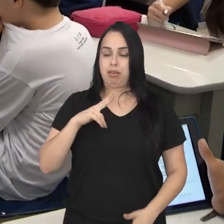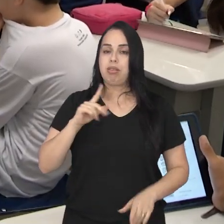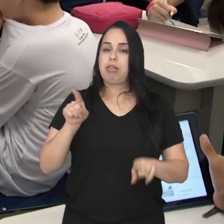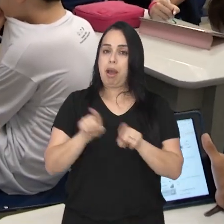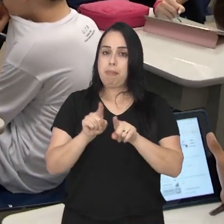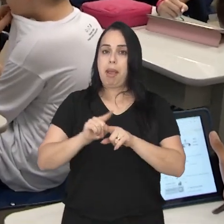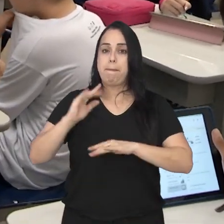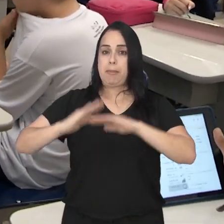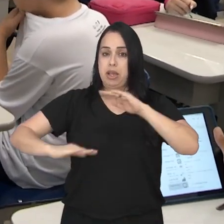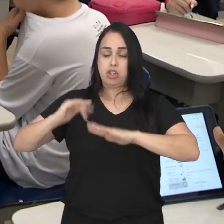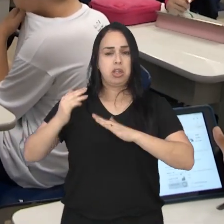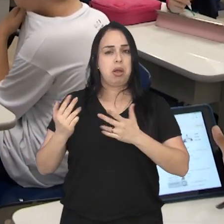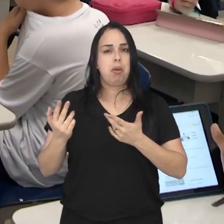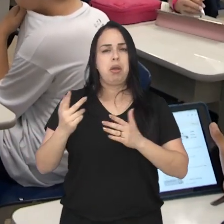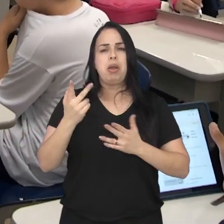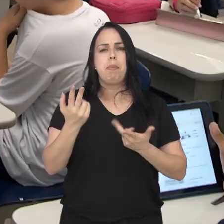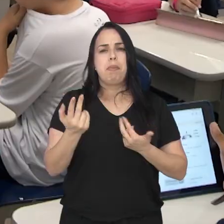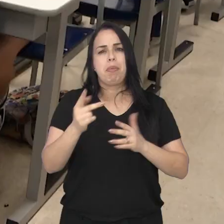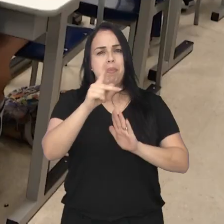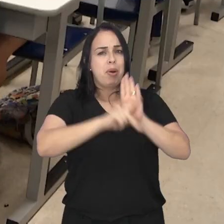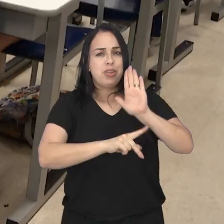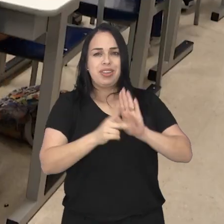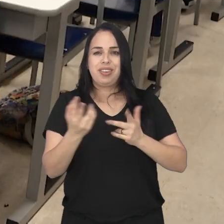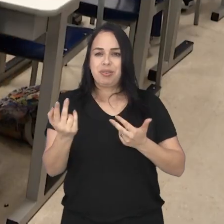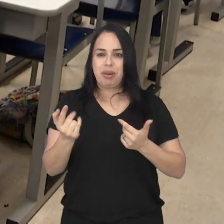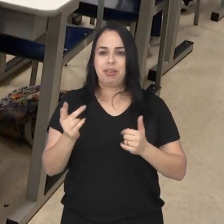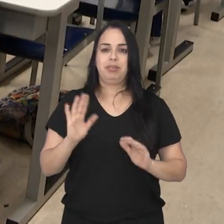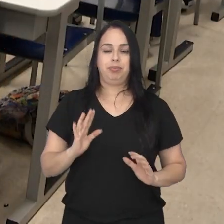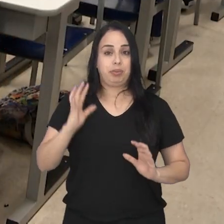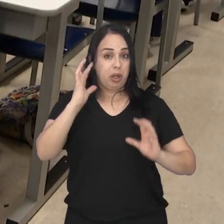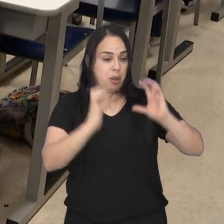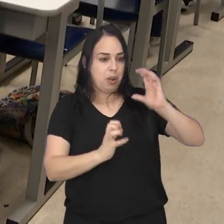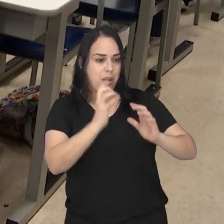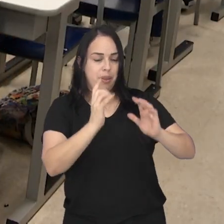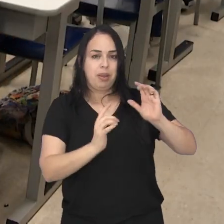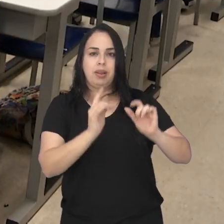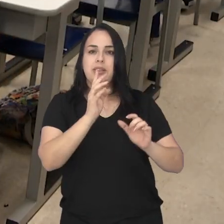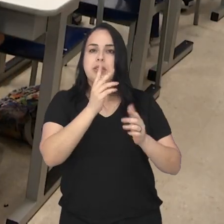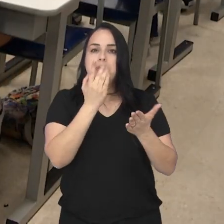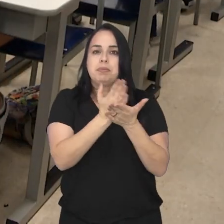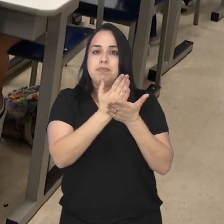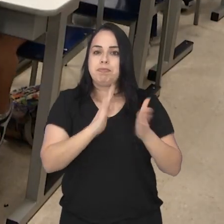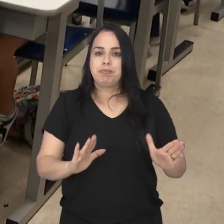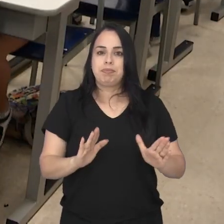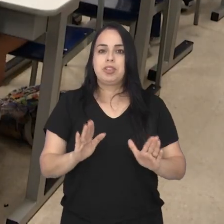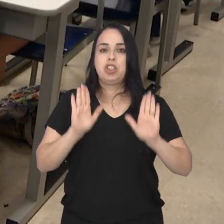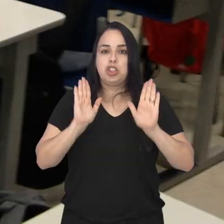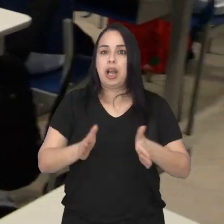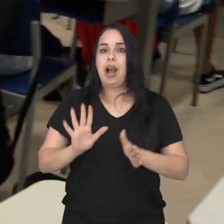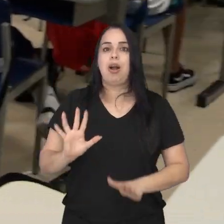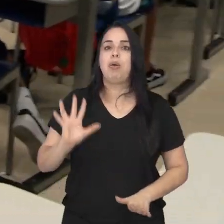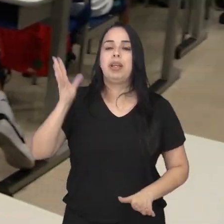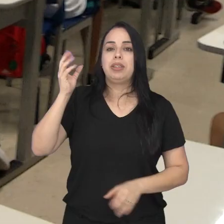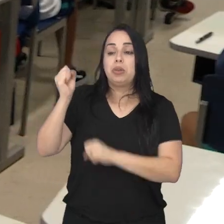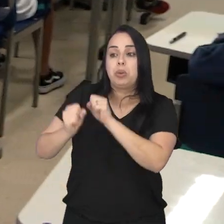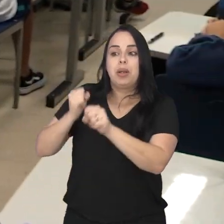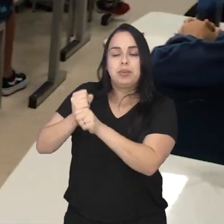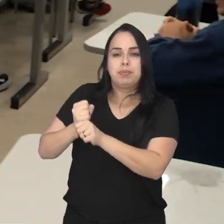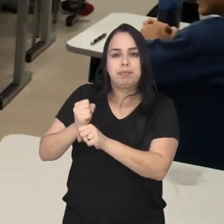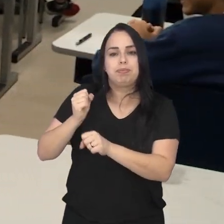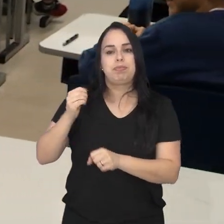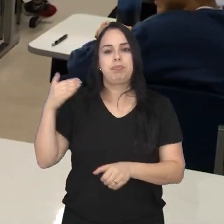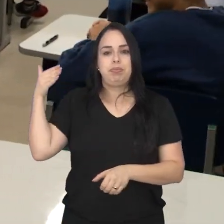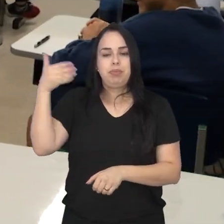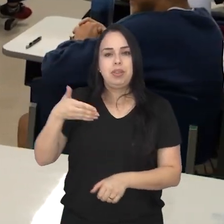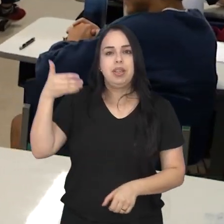colocam em prática projetos semelhantes a gestão de conflitos faz parte do calendário de eventos desse Colégio durante o ano